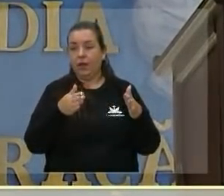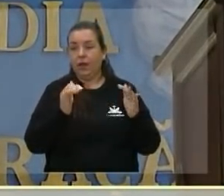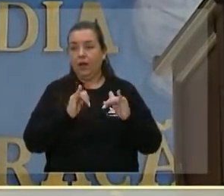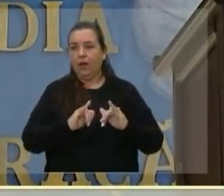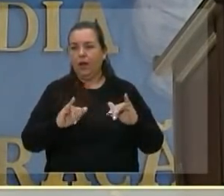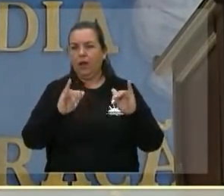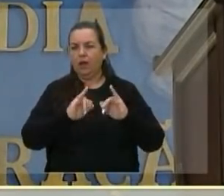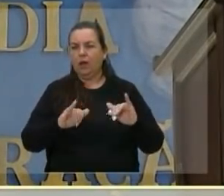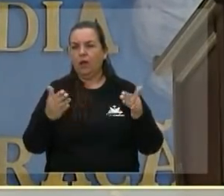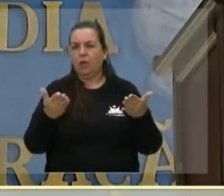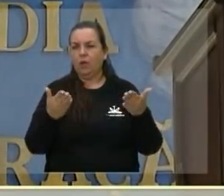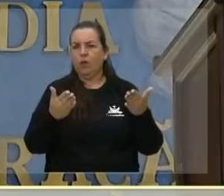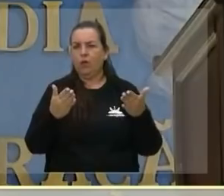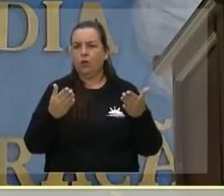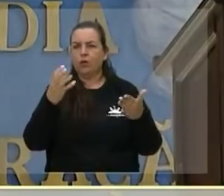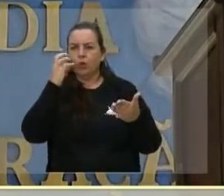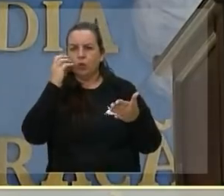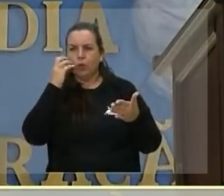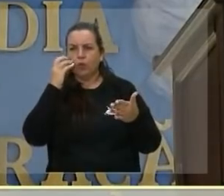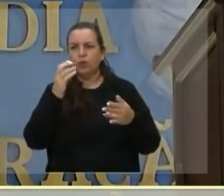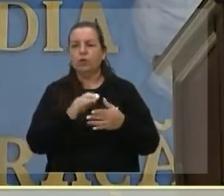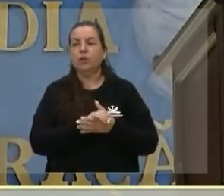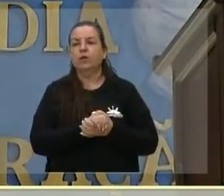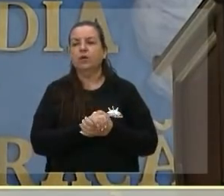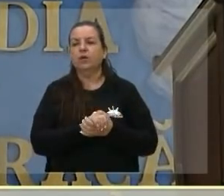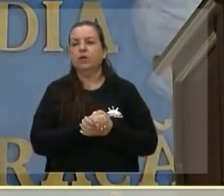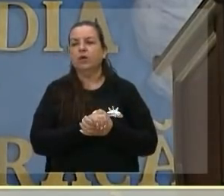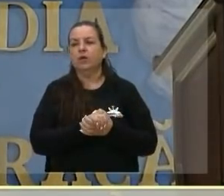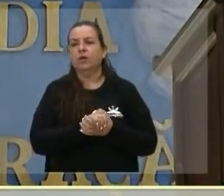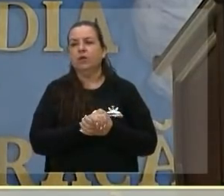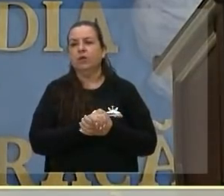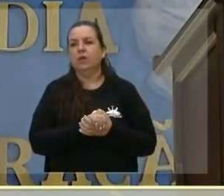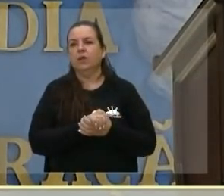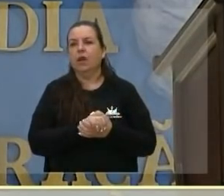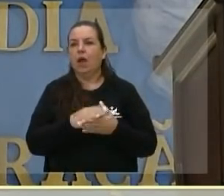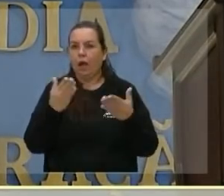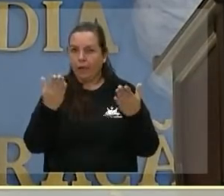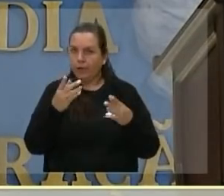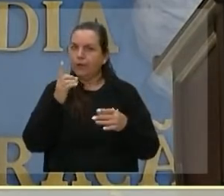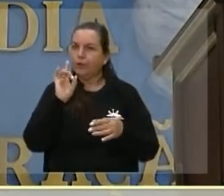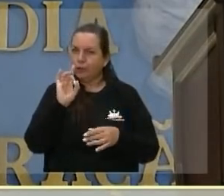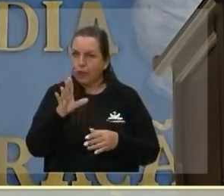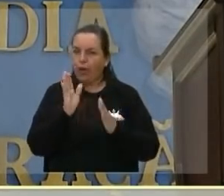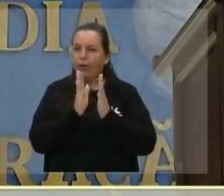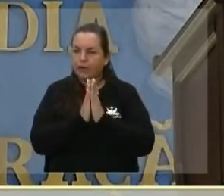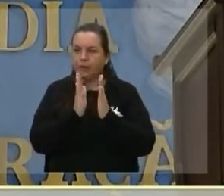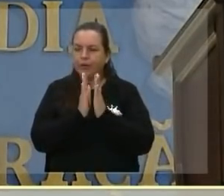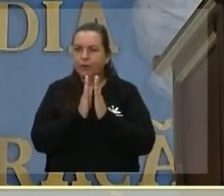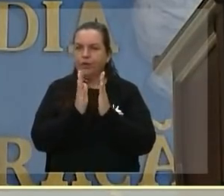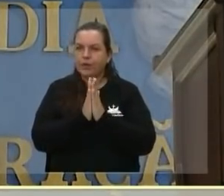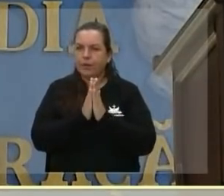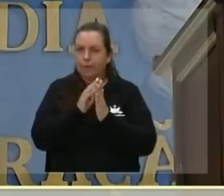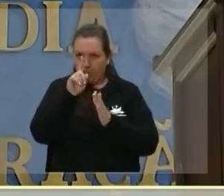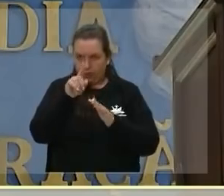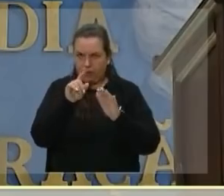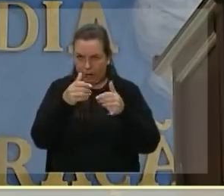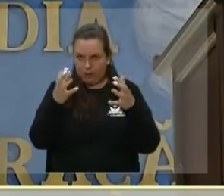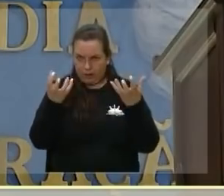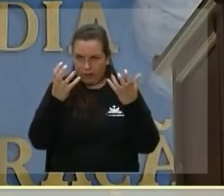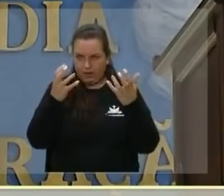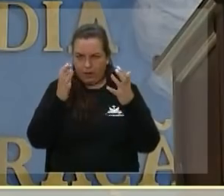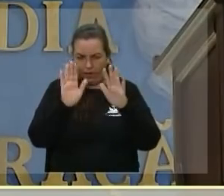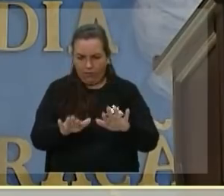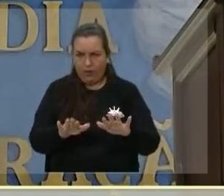sei hoje no rádio porque esse agora daqui para frente vai ver só reza você quer ficar na tua casa